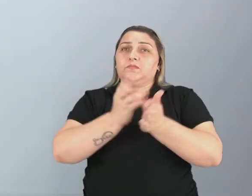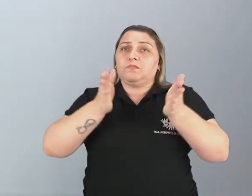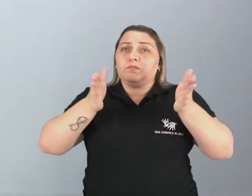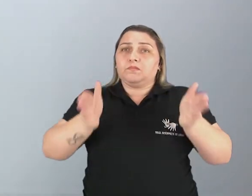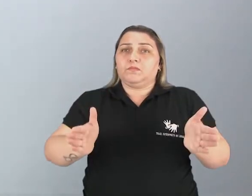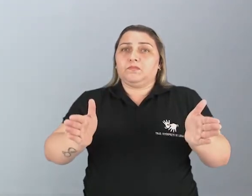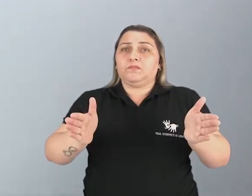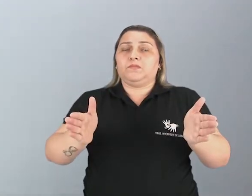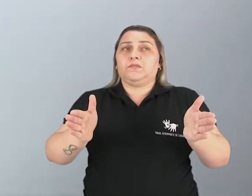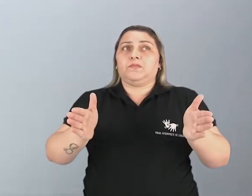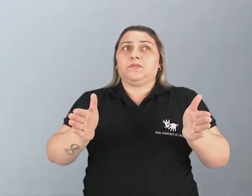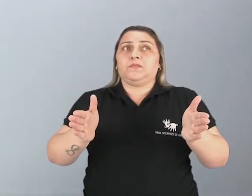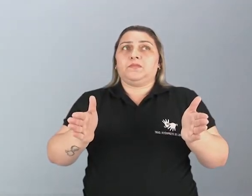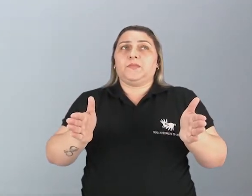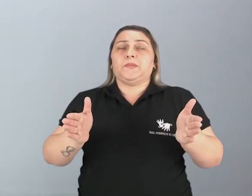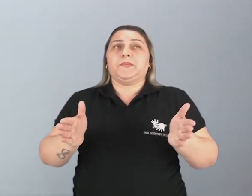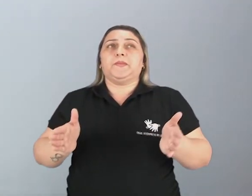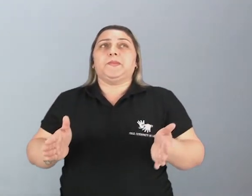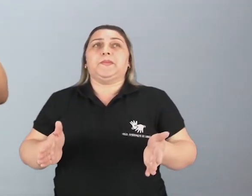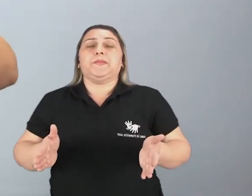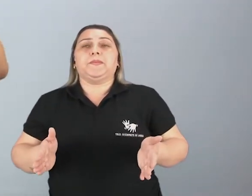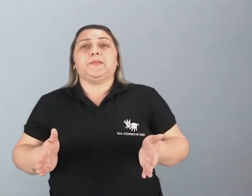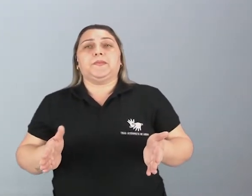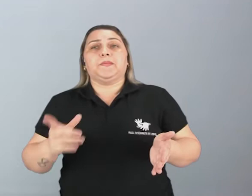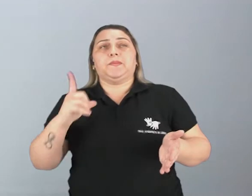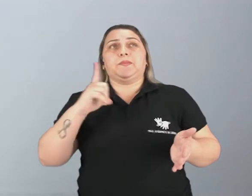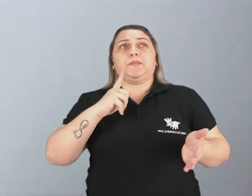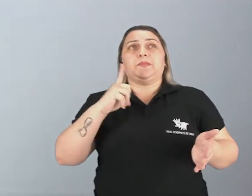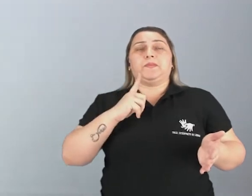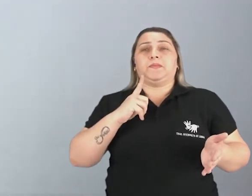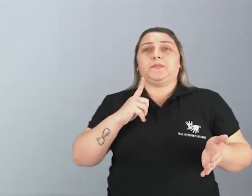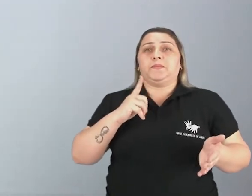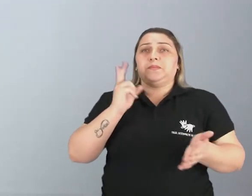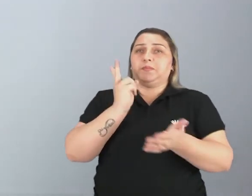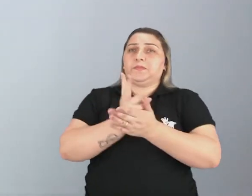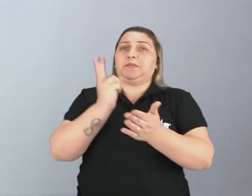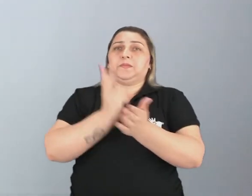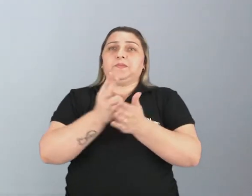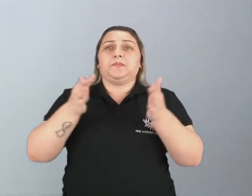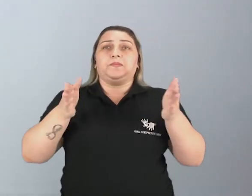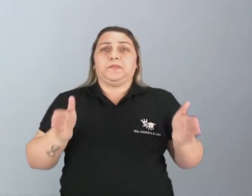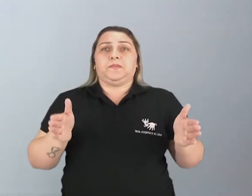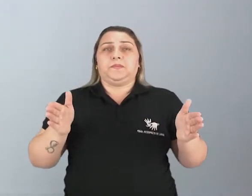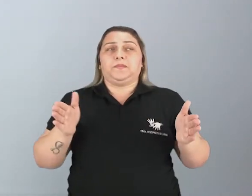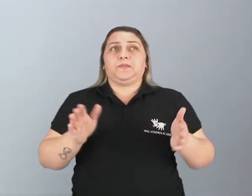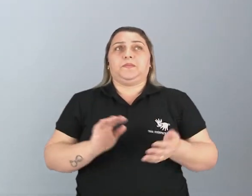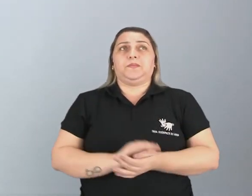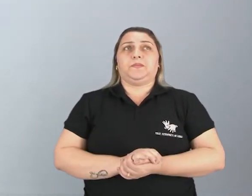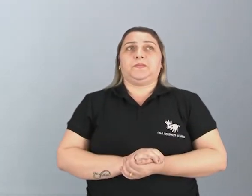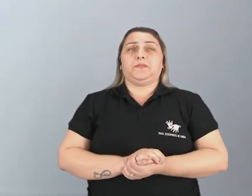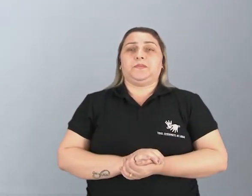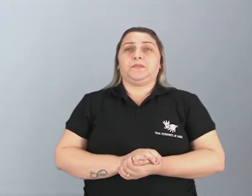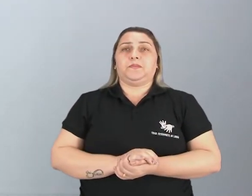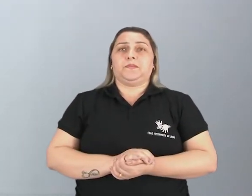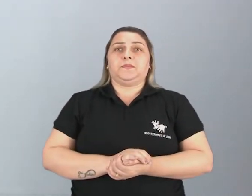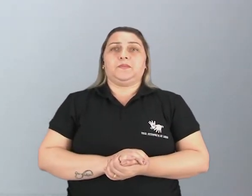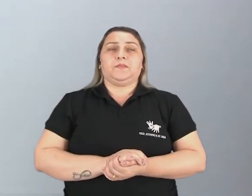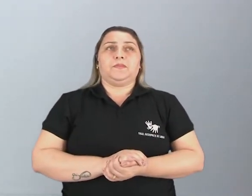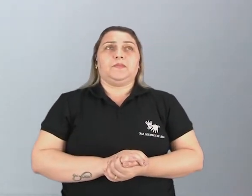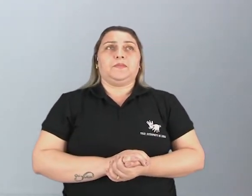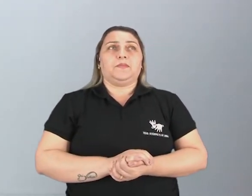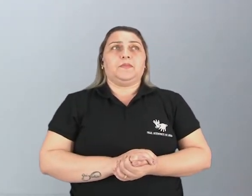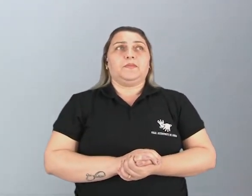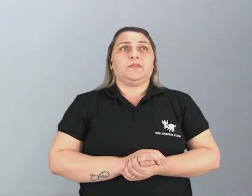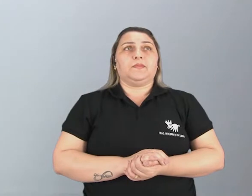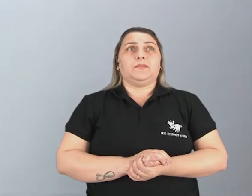tamanho. Você vai ver que eles têm todos o mesmo tamanho, olha só. Todos eles têm o